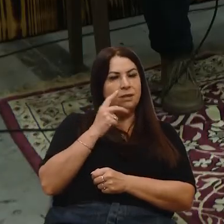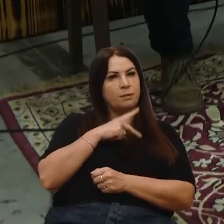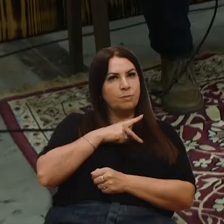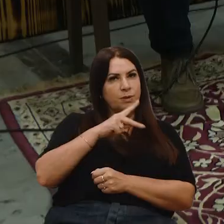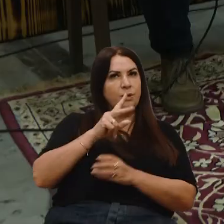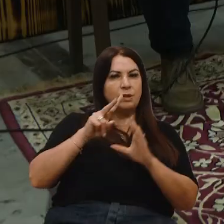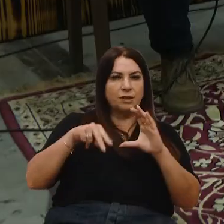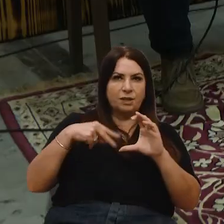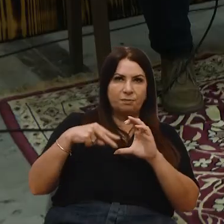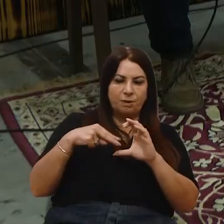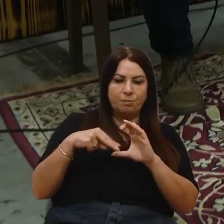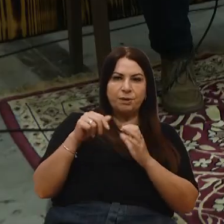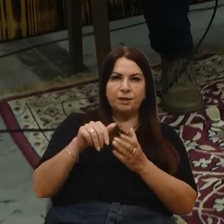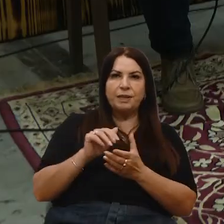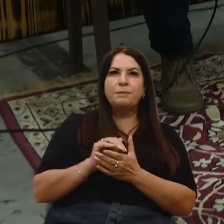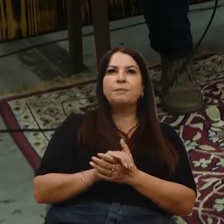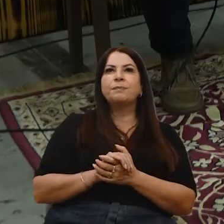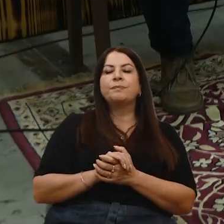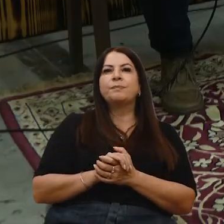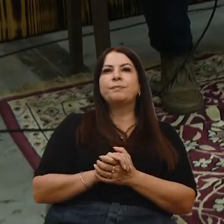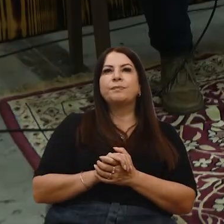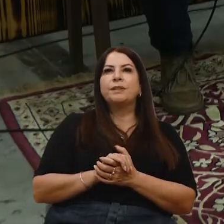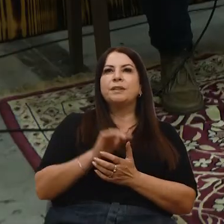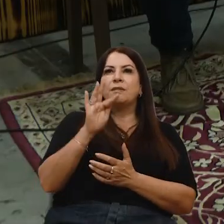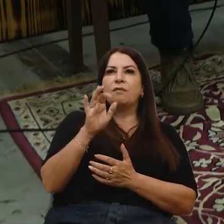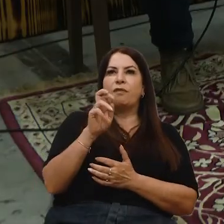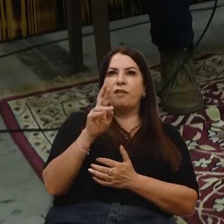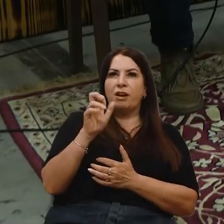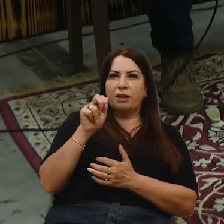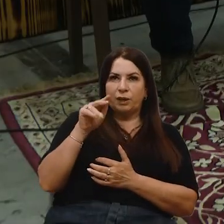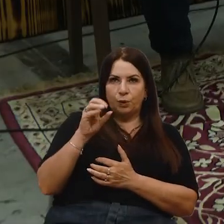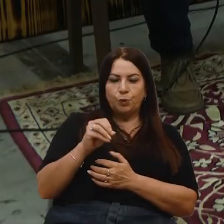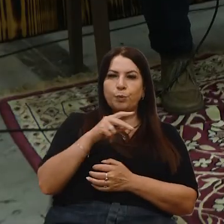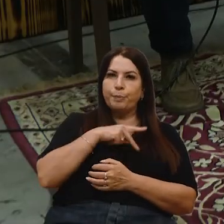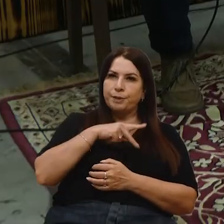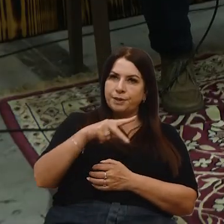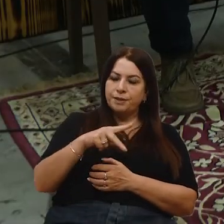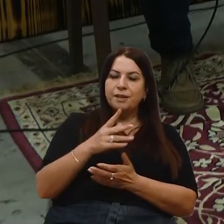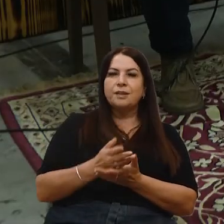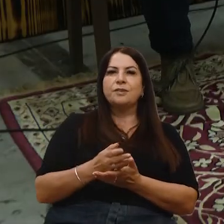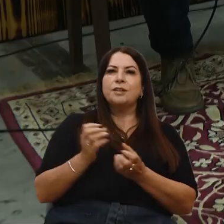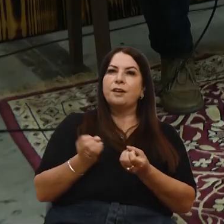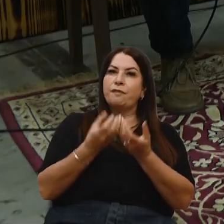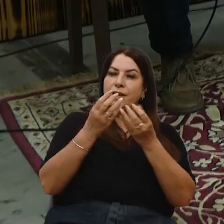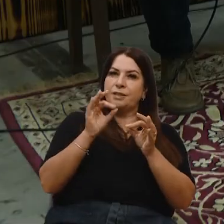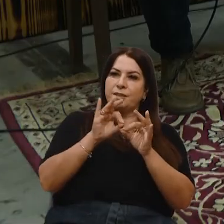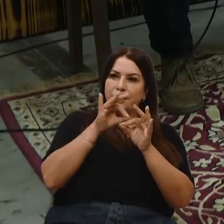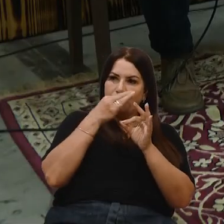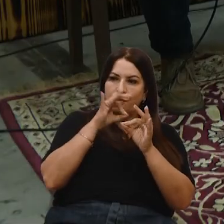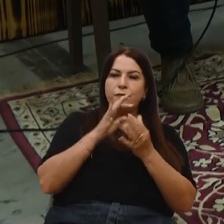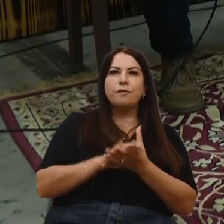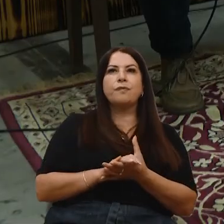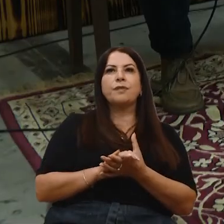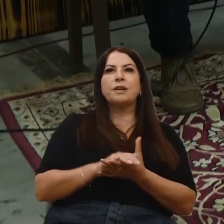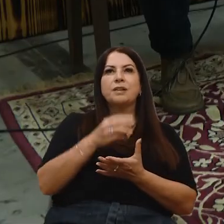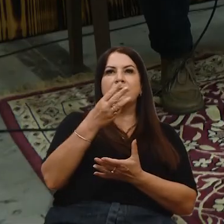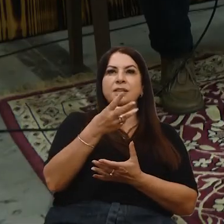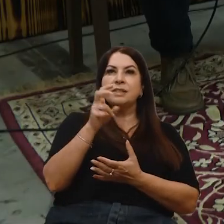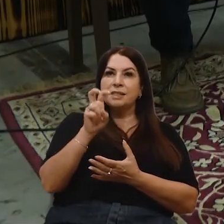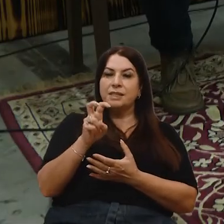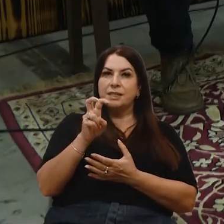Petrini, ele que preside a Câmara Municipal de Caxias do Sul, Fernando Bertotto, presidente aqui da Festa Nacional da